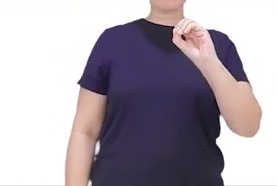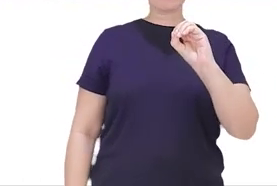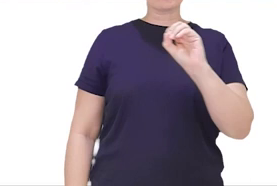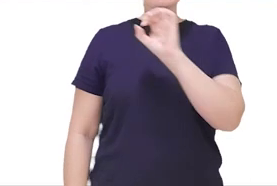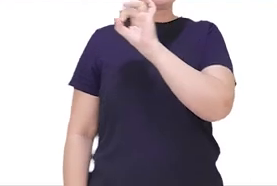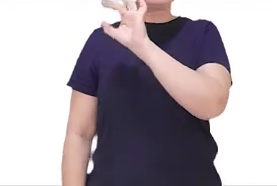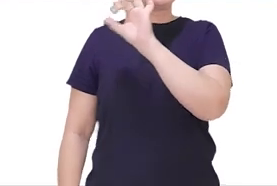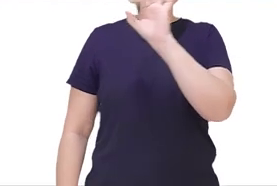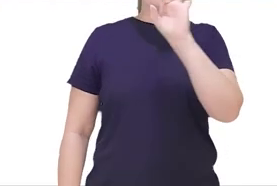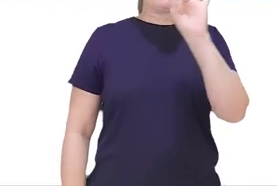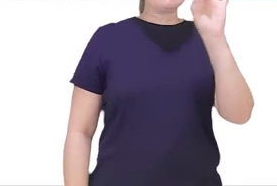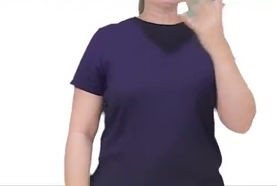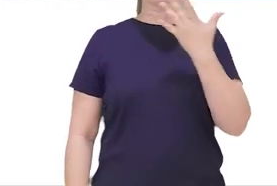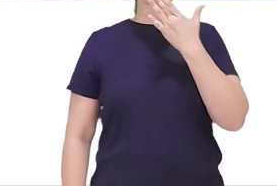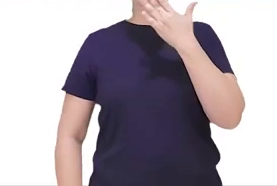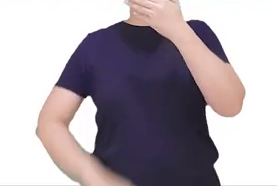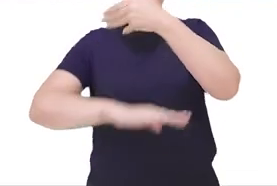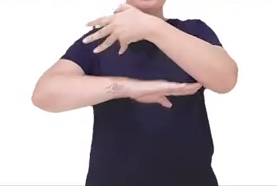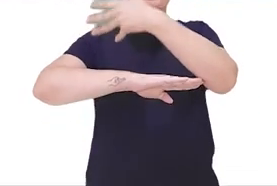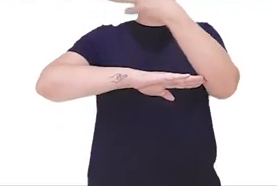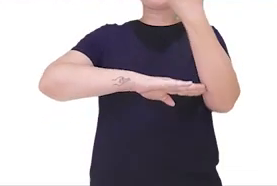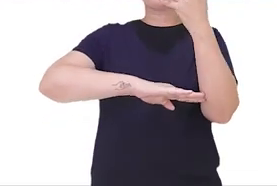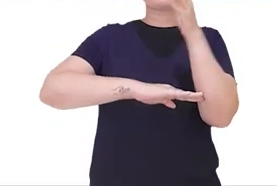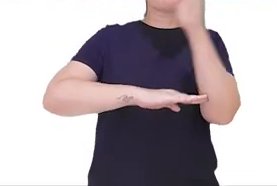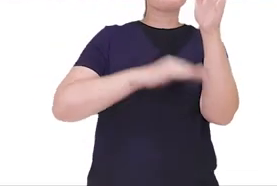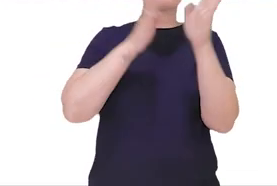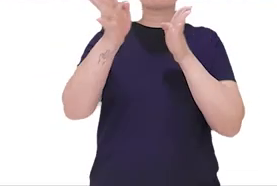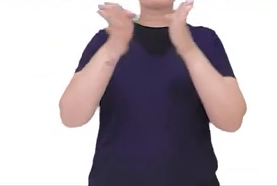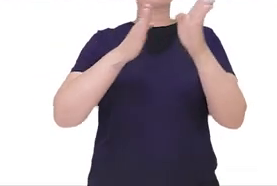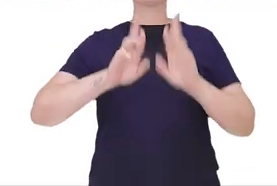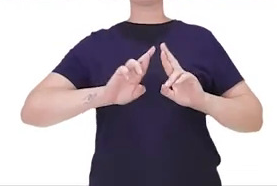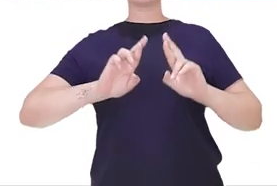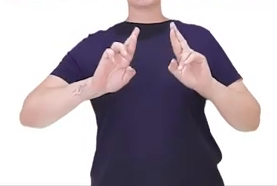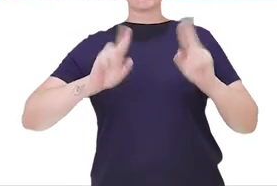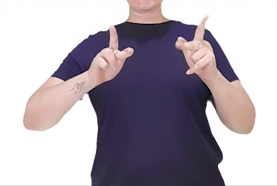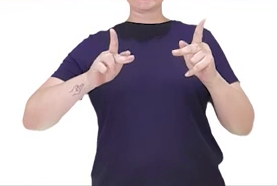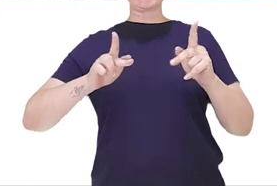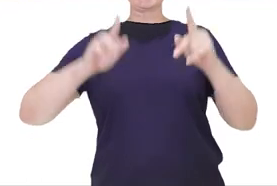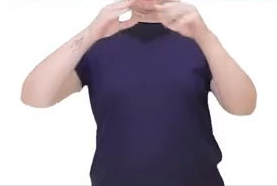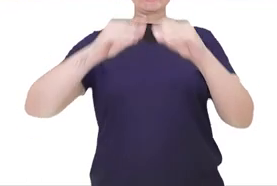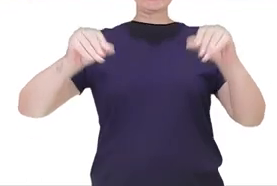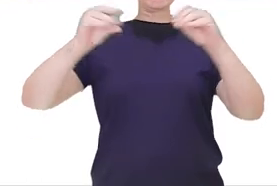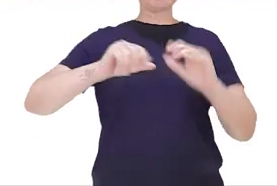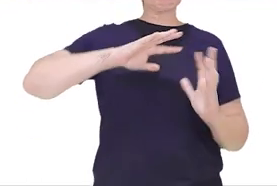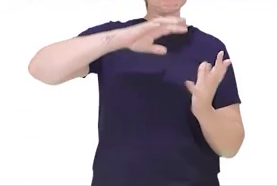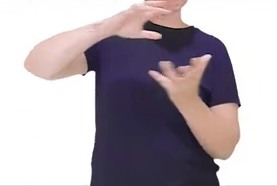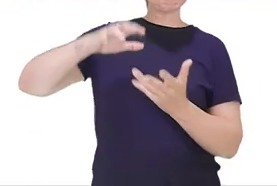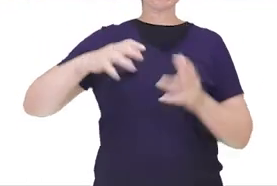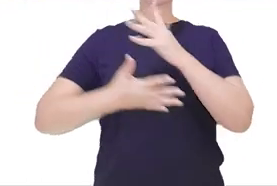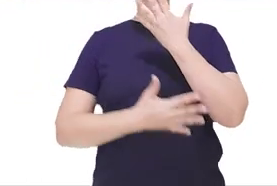o seguinte, cada cor, ela faz uma curva, ela acaba adotando uma direção diferente na atmosfera da